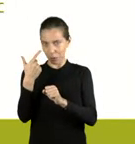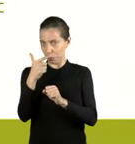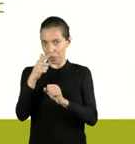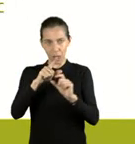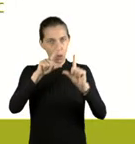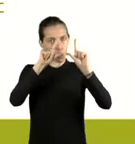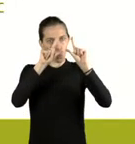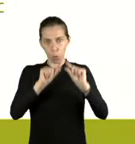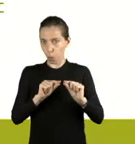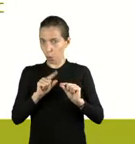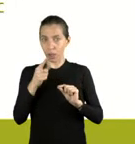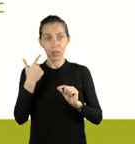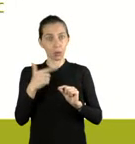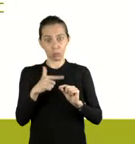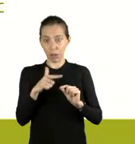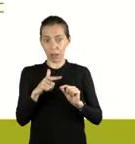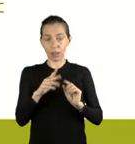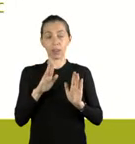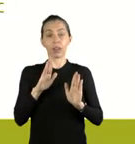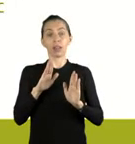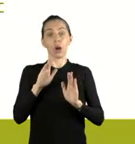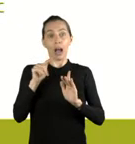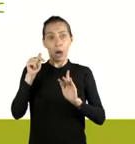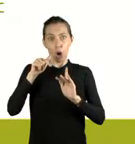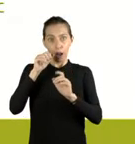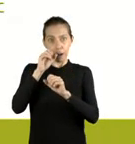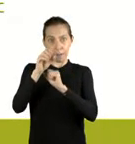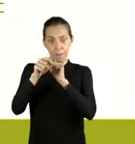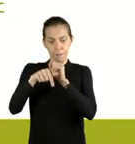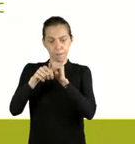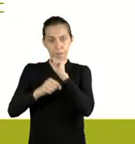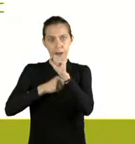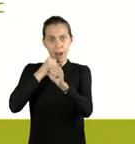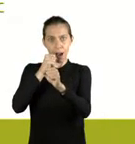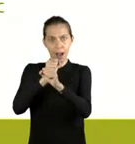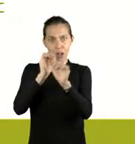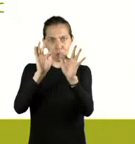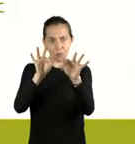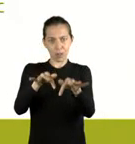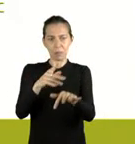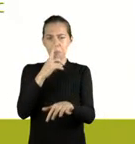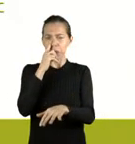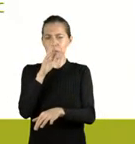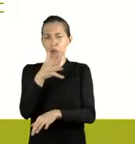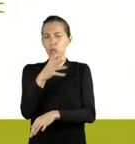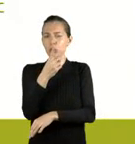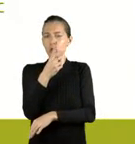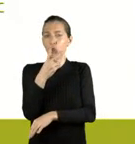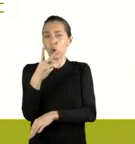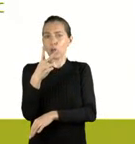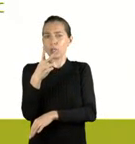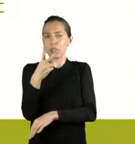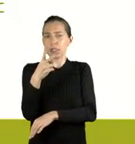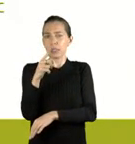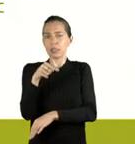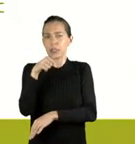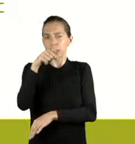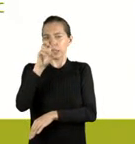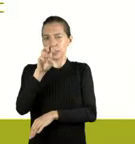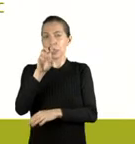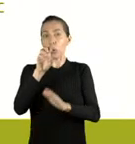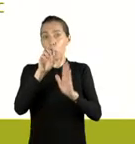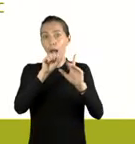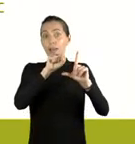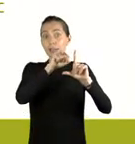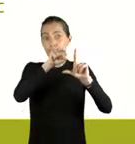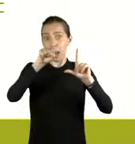que no final de 2023, a gente pensa em 12,75, né? Então, ainda assim, uma Selic alta.